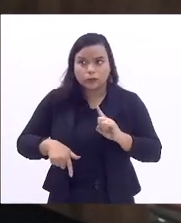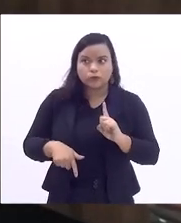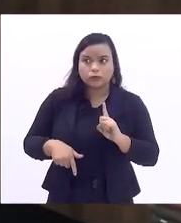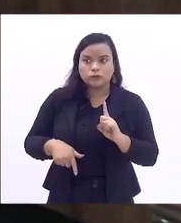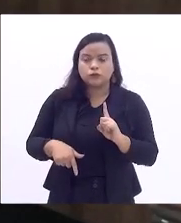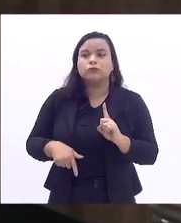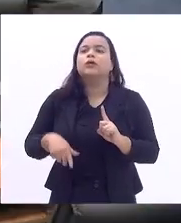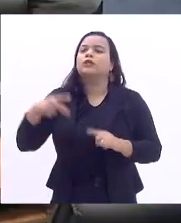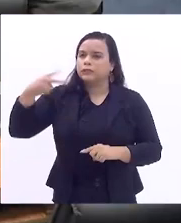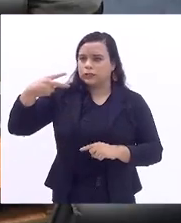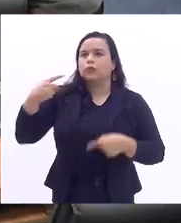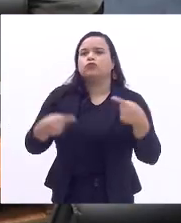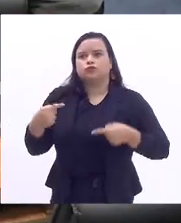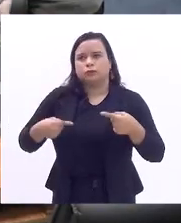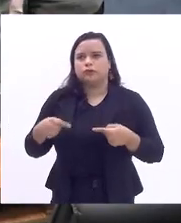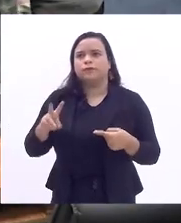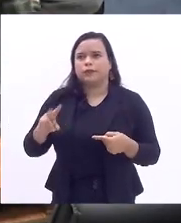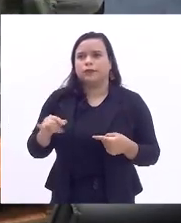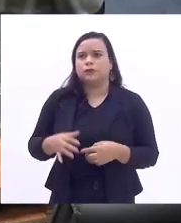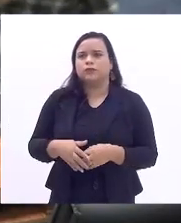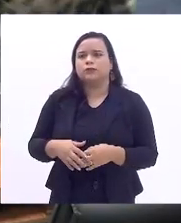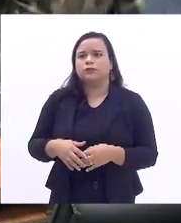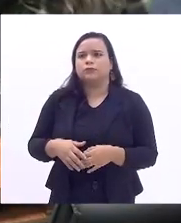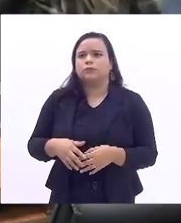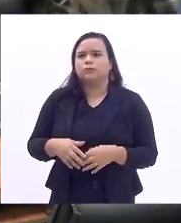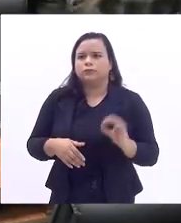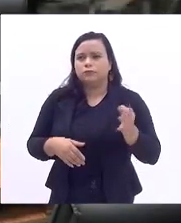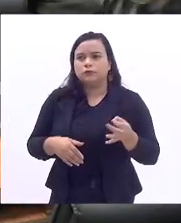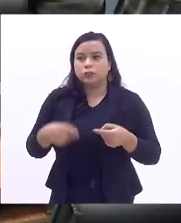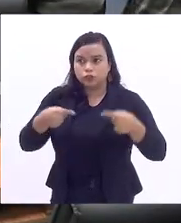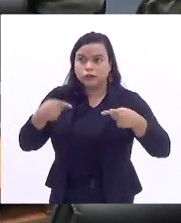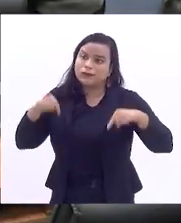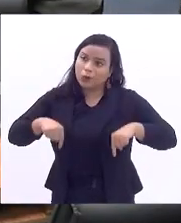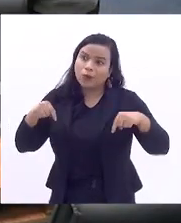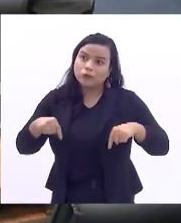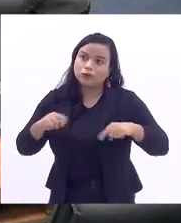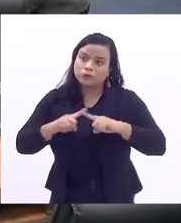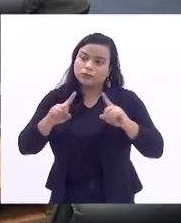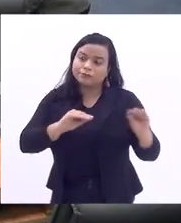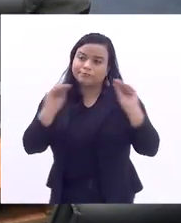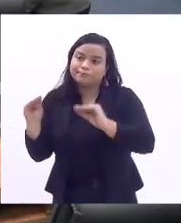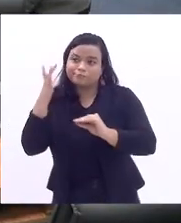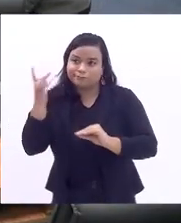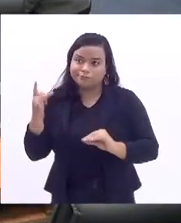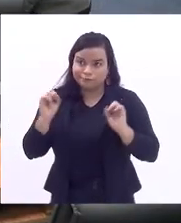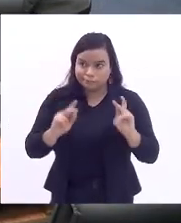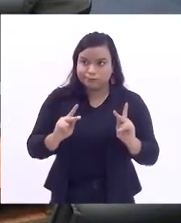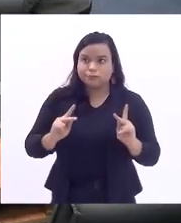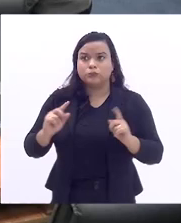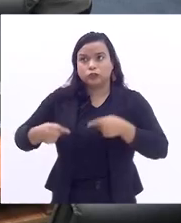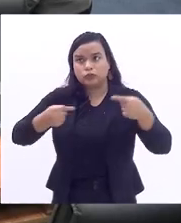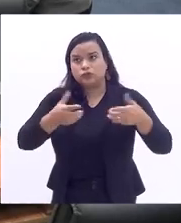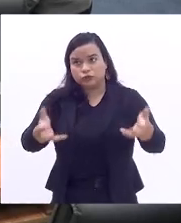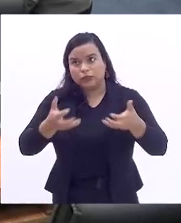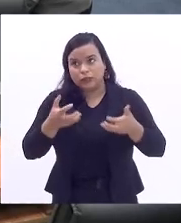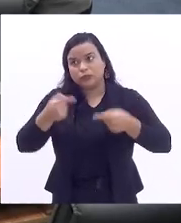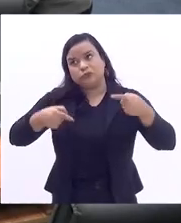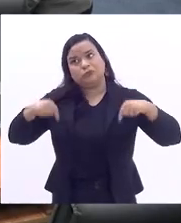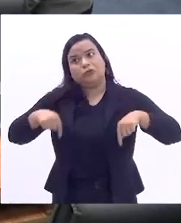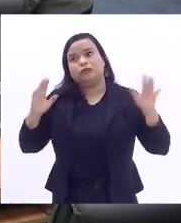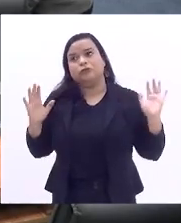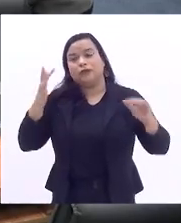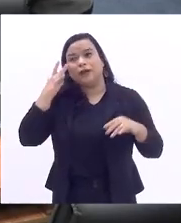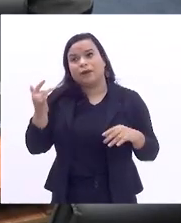vai ser em cima da discussão vai ser cima da descrição seria hoje né quem quiser discutir discutir hoje